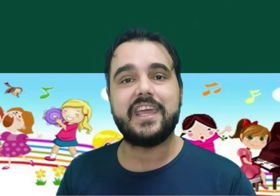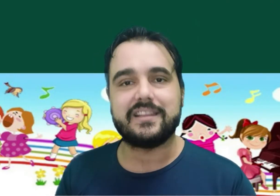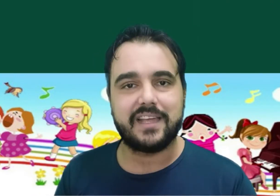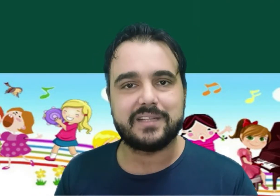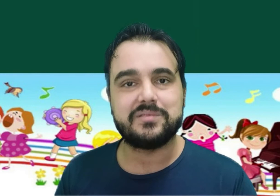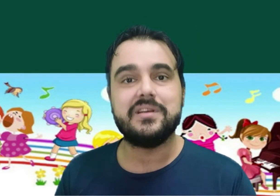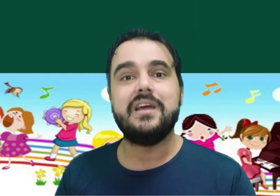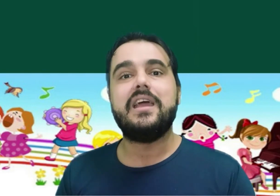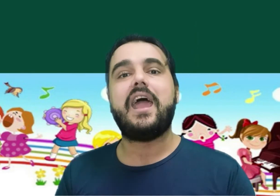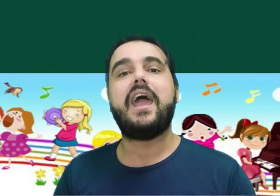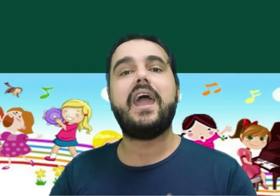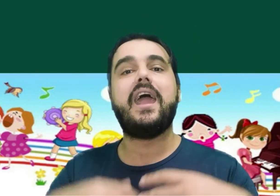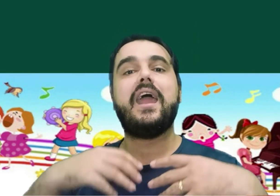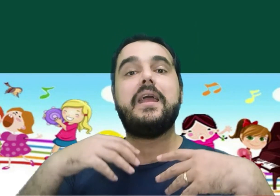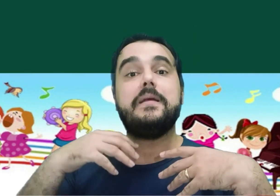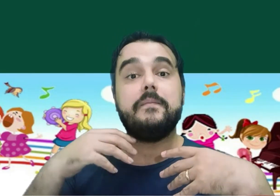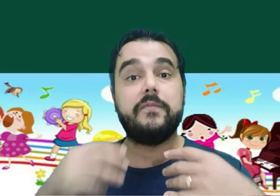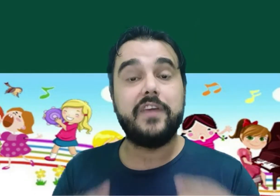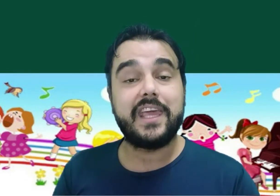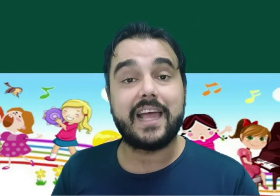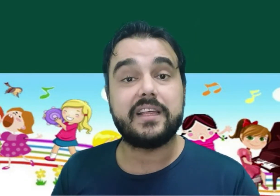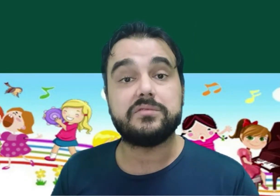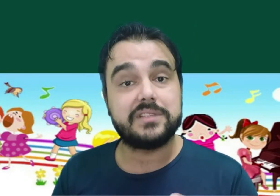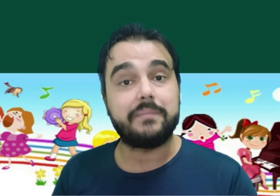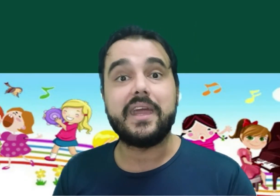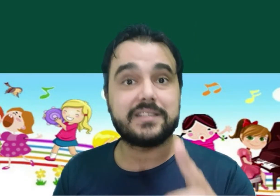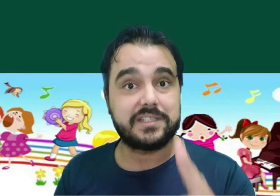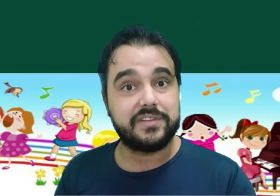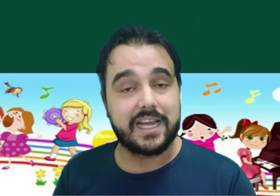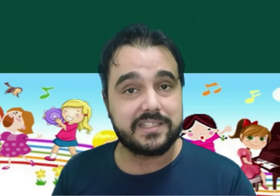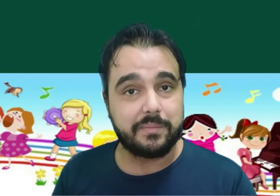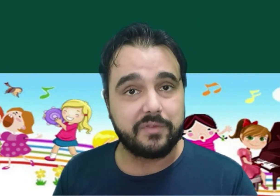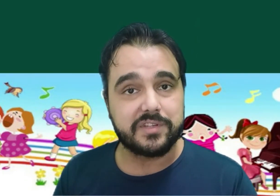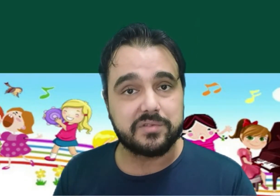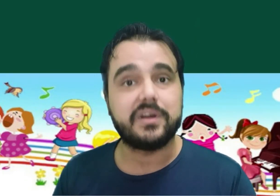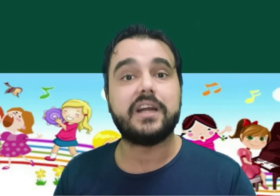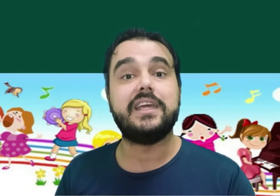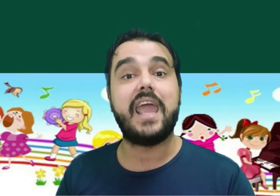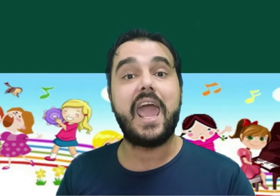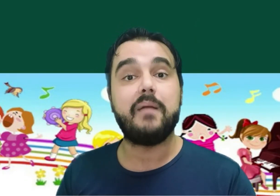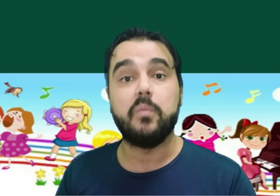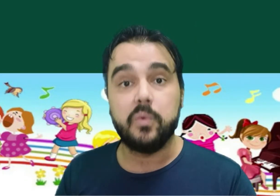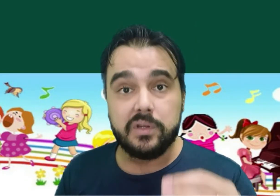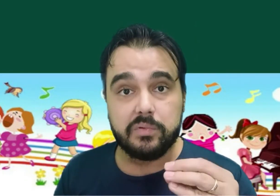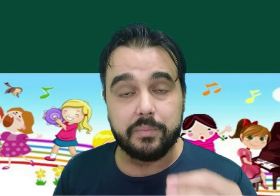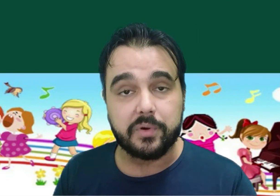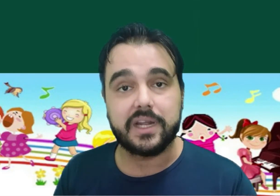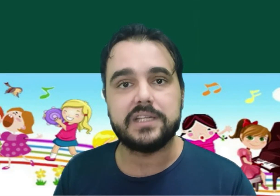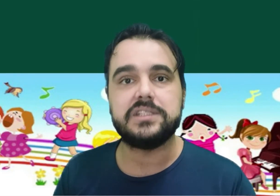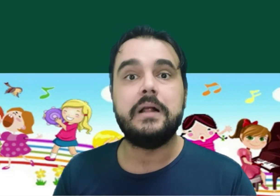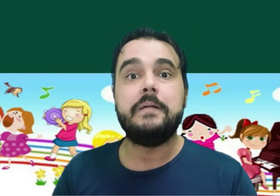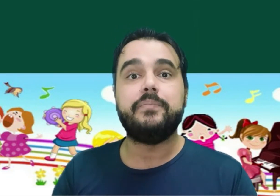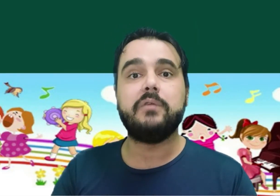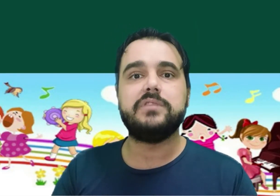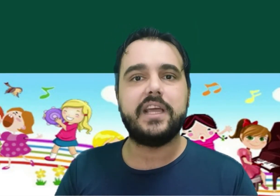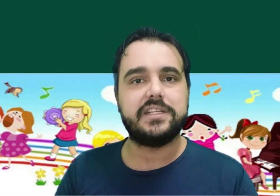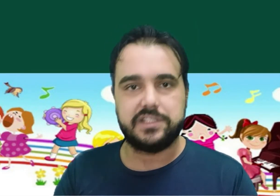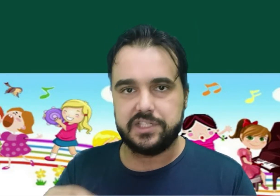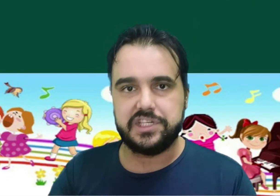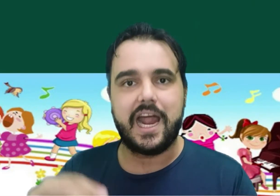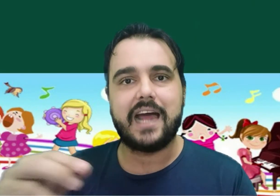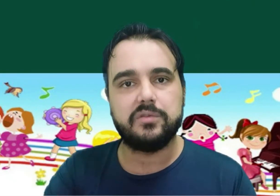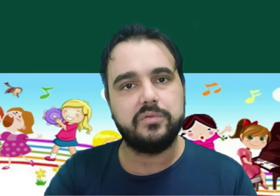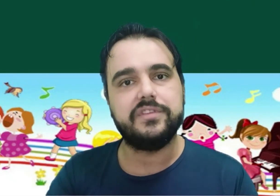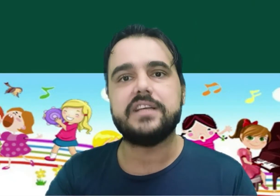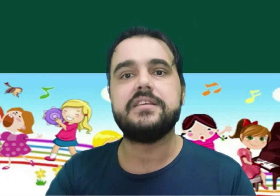protejam, fiquem atentos. Fiquem atentos também às atividades da professora, que é muito importante. Não